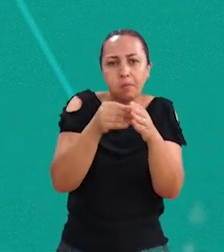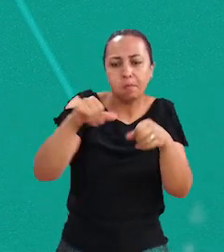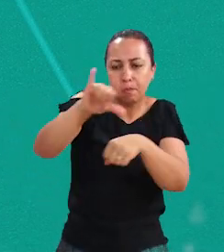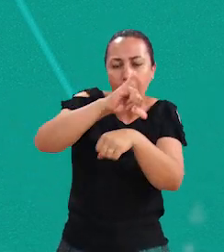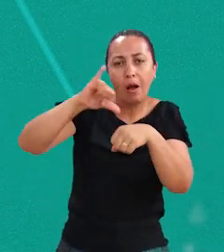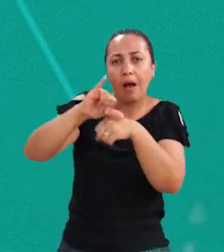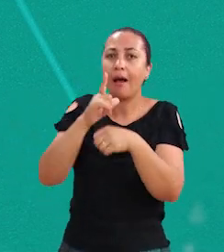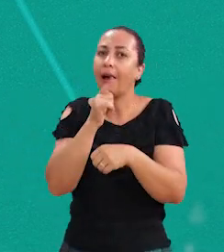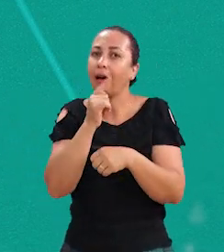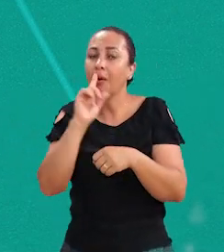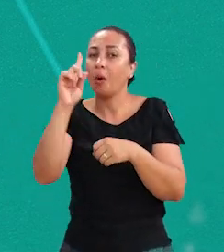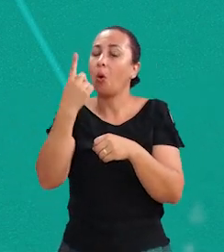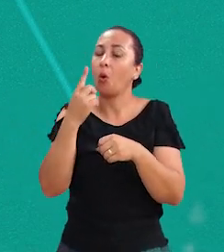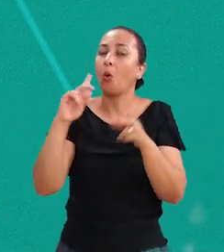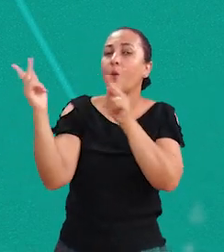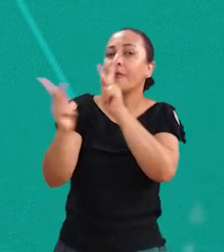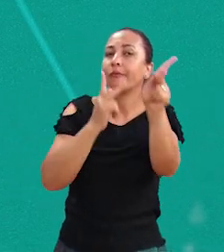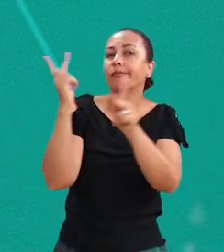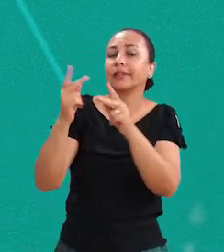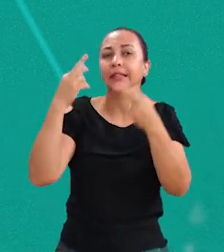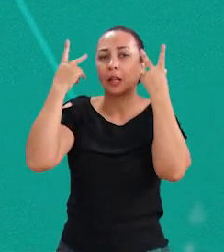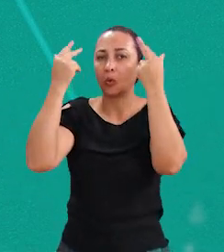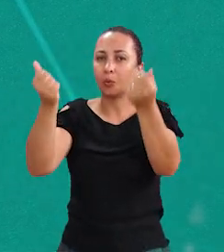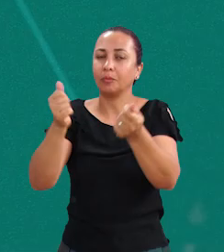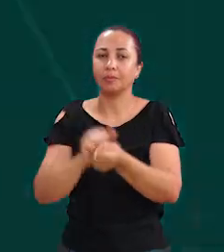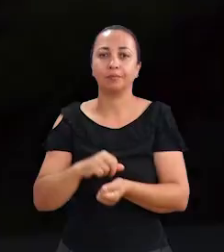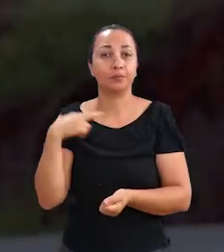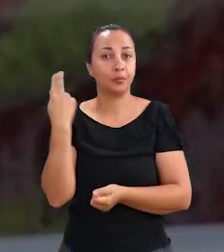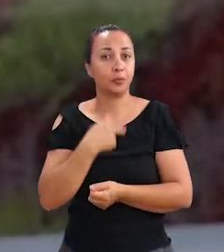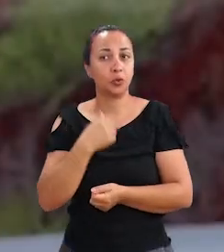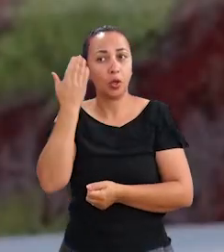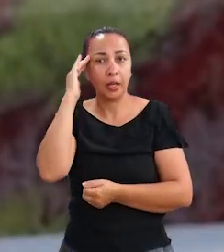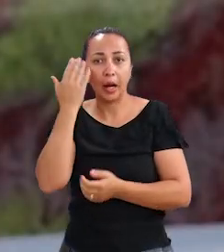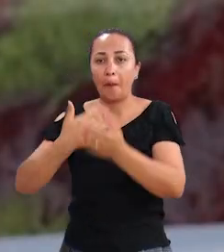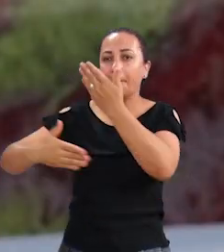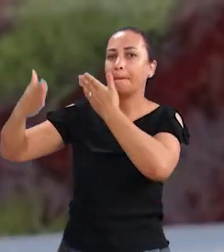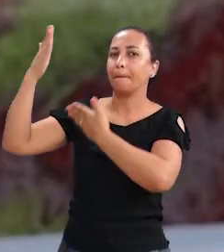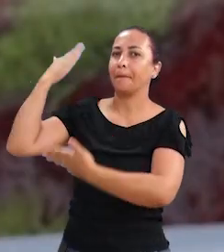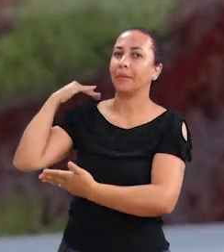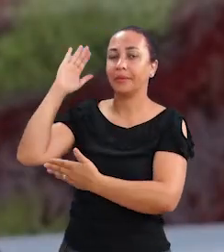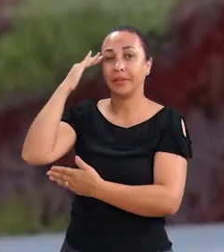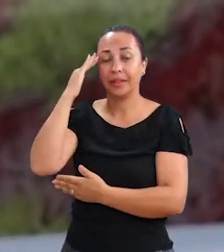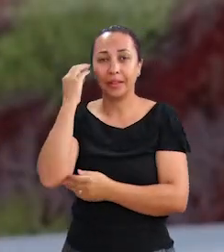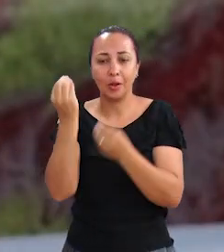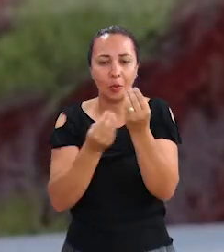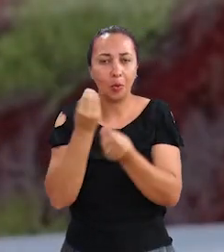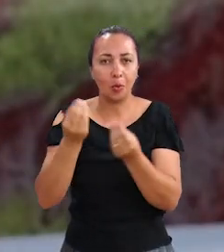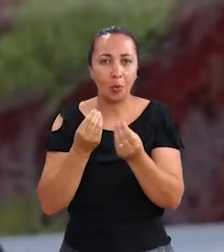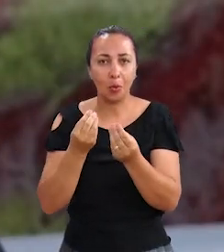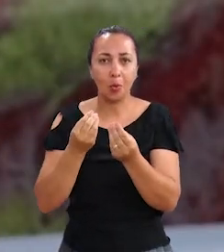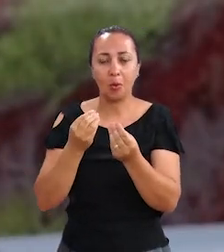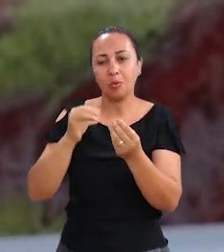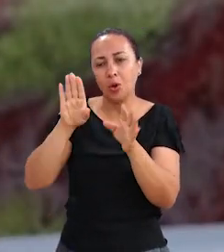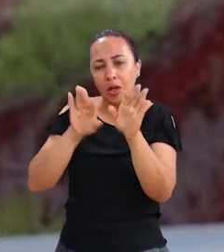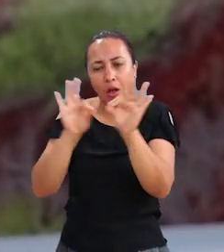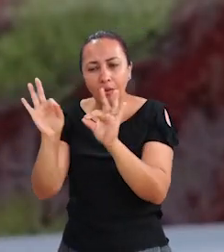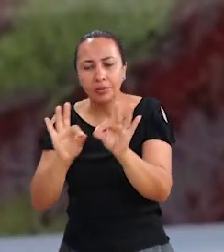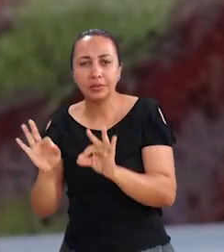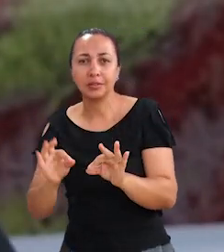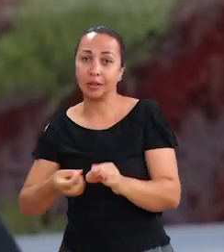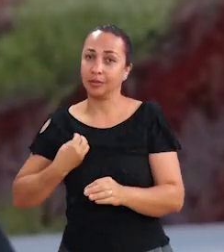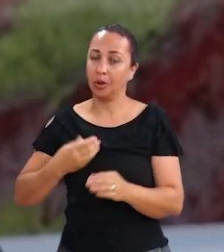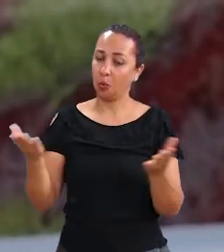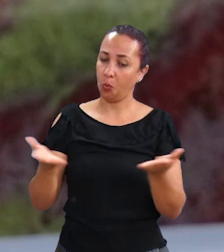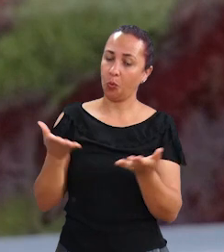depois por óleo, água ou gás natural. A gente compreende o passado, a gente entende como que as formas